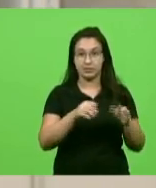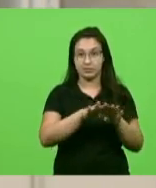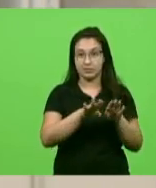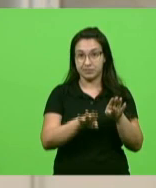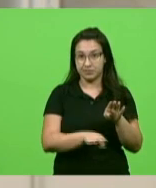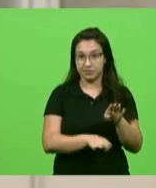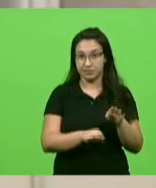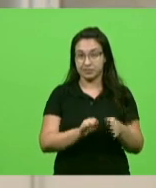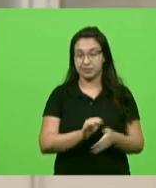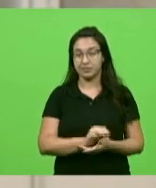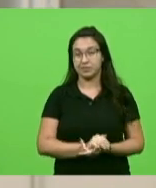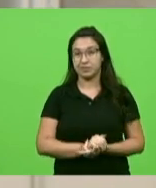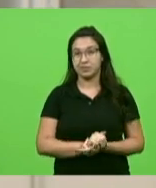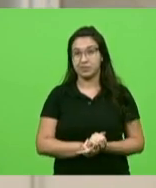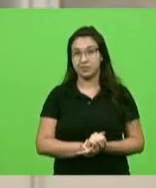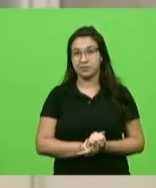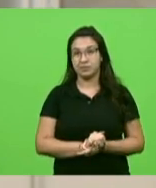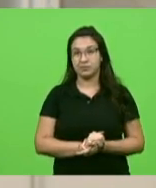inferior